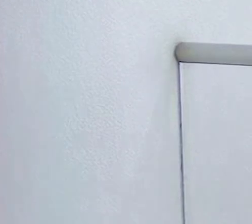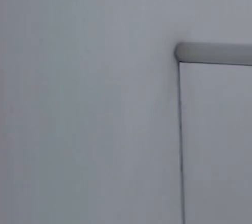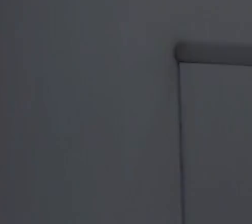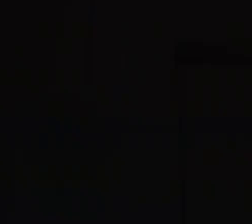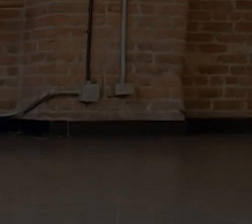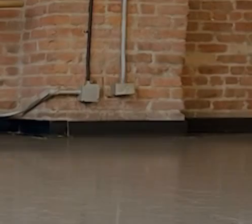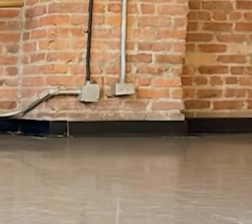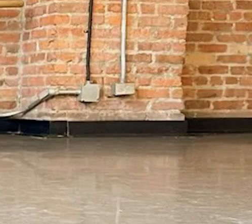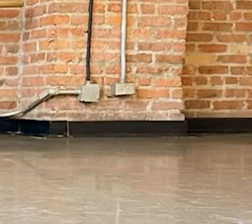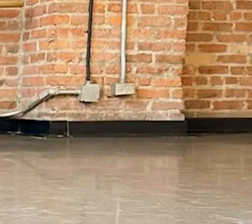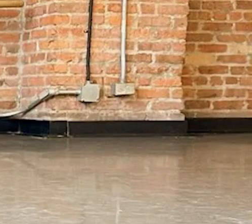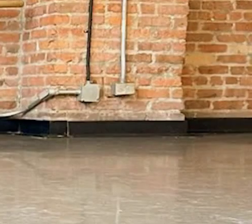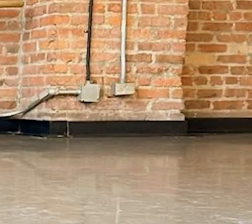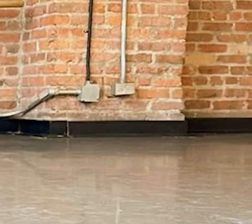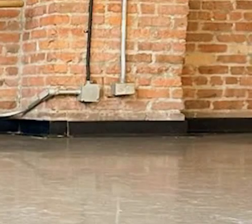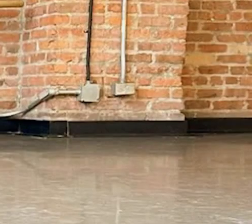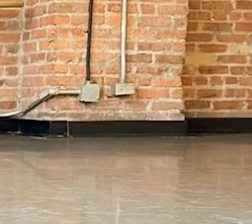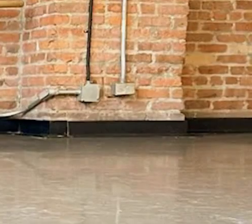lindos